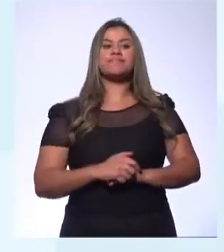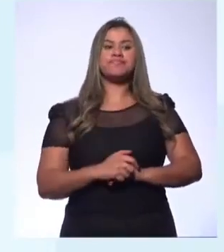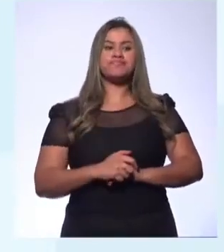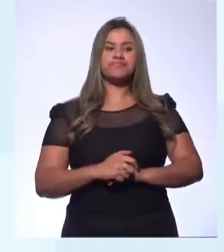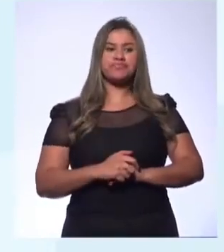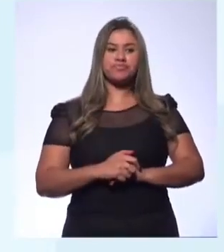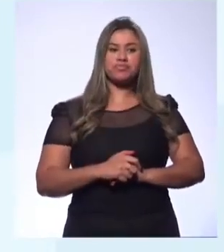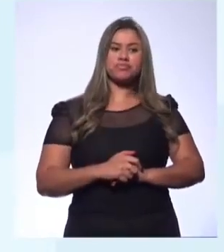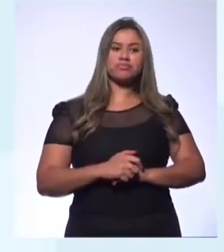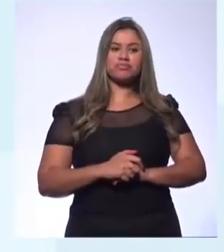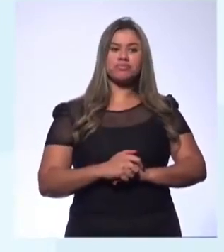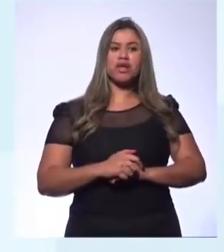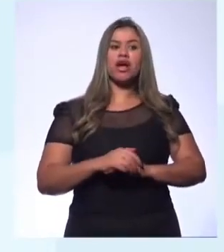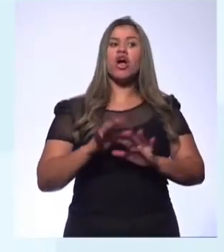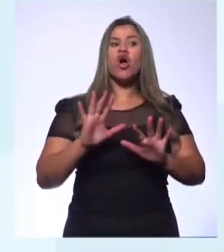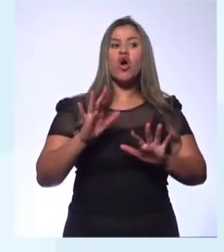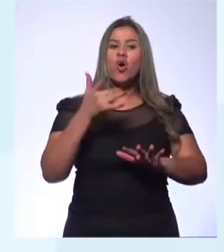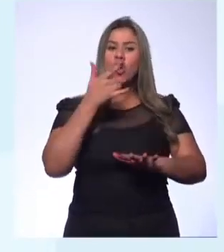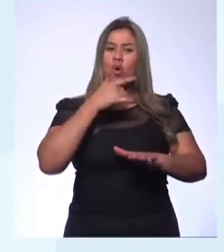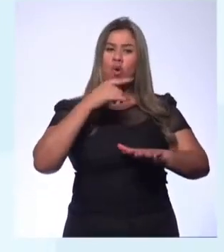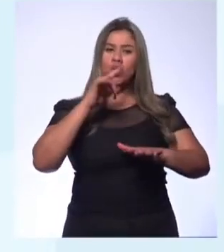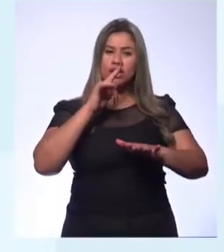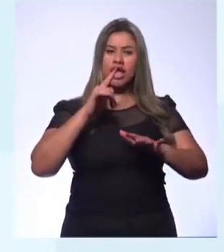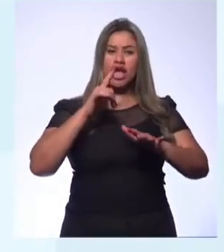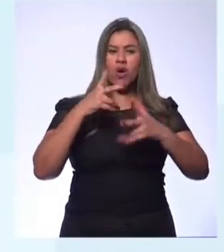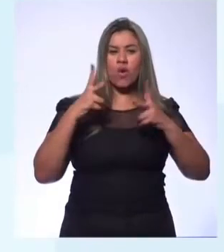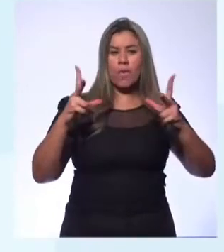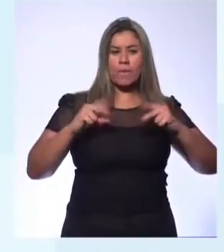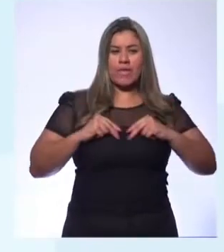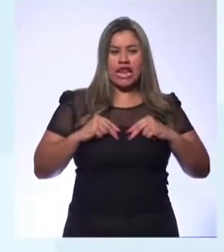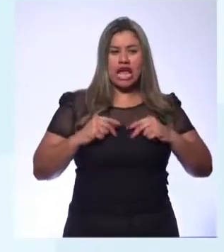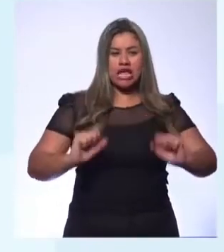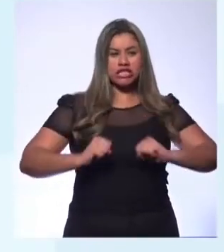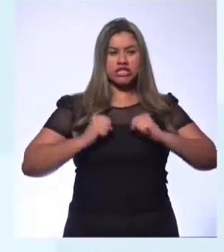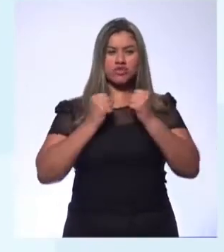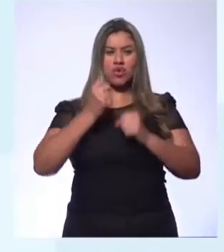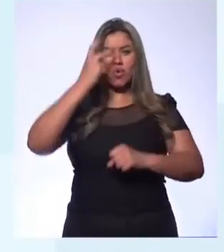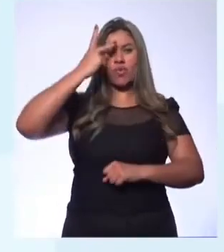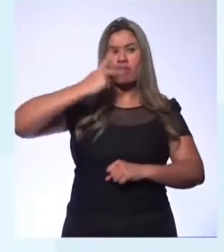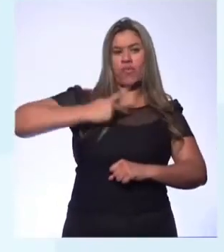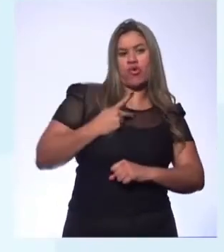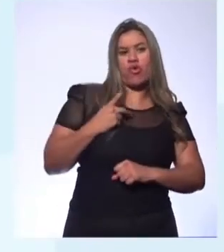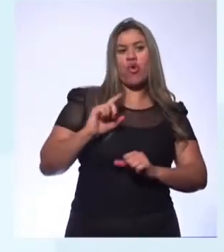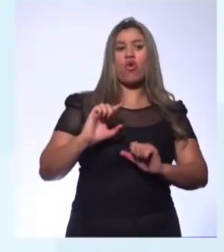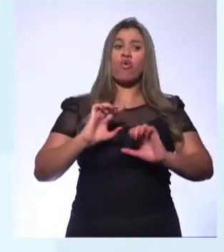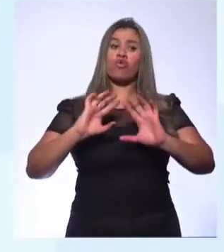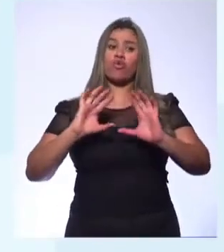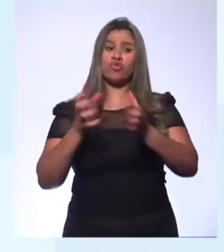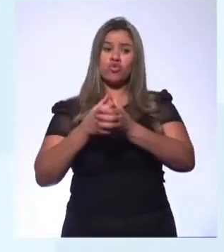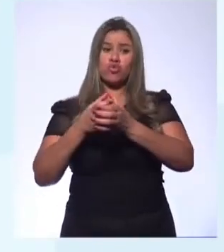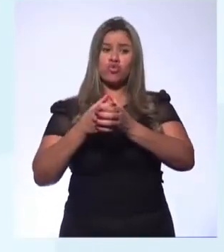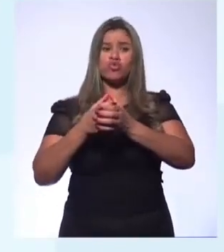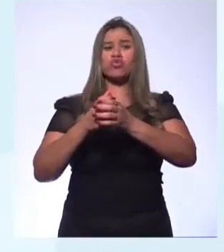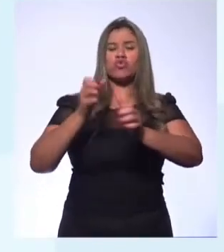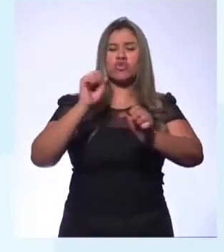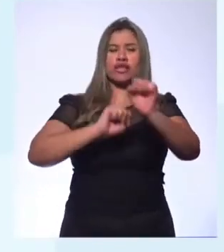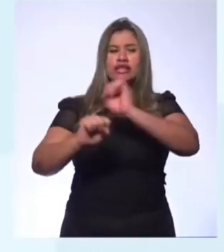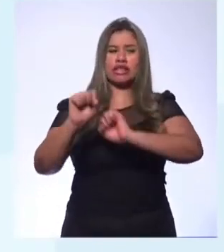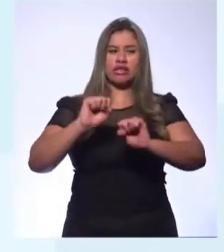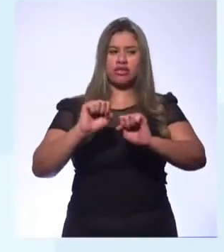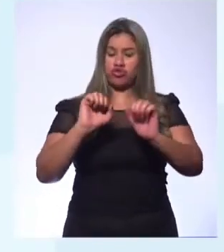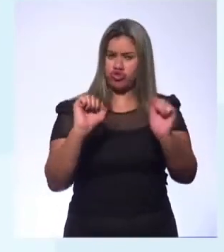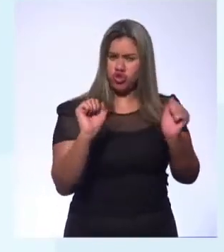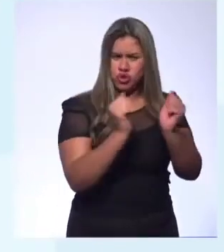coisa de merecer a pena, se foram devidos os esforços meus e da nobre junta da higiene... Junta que nunca